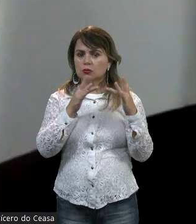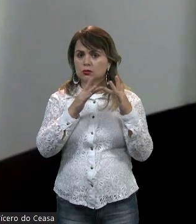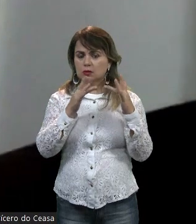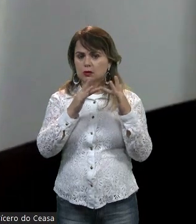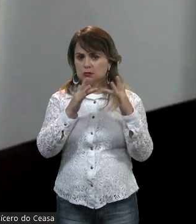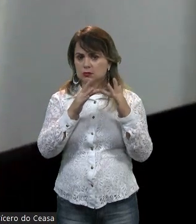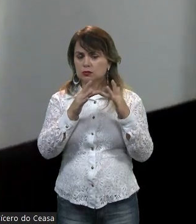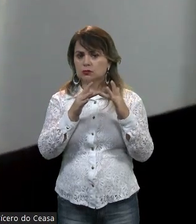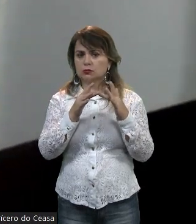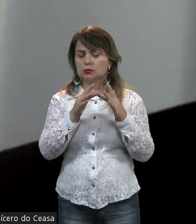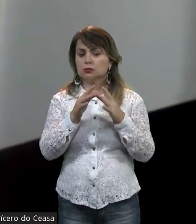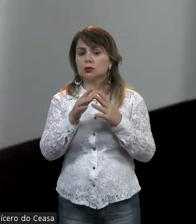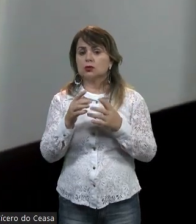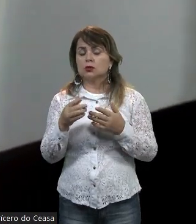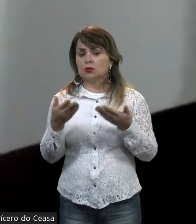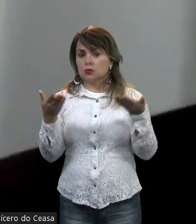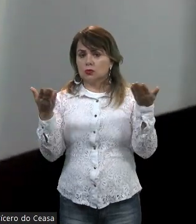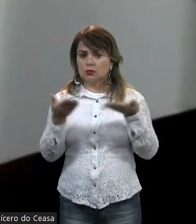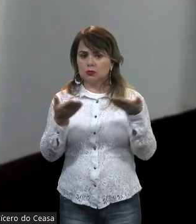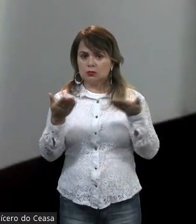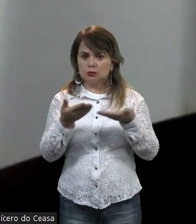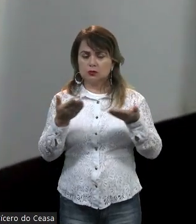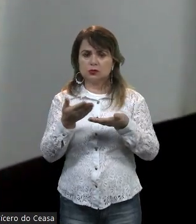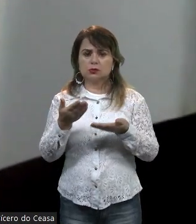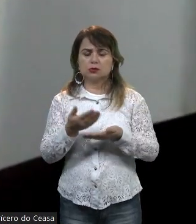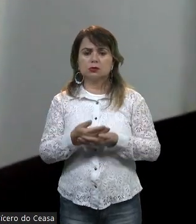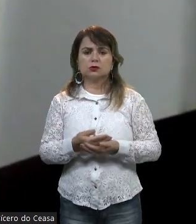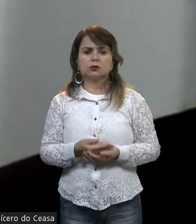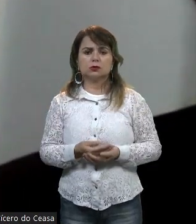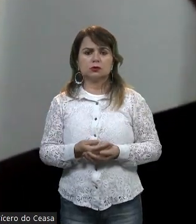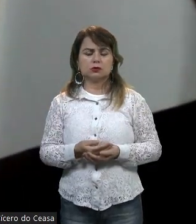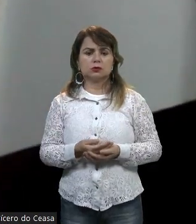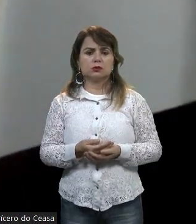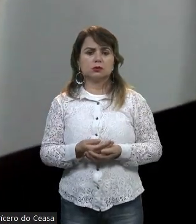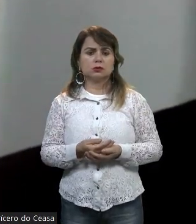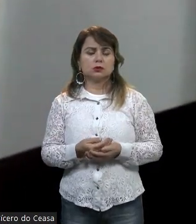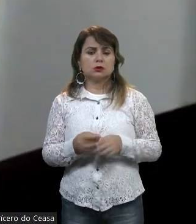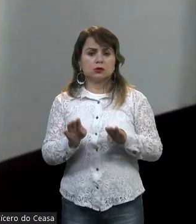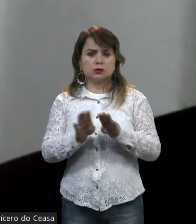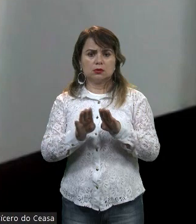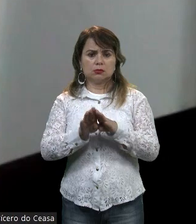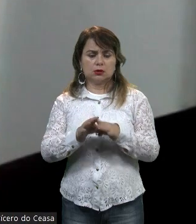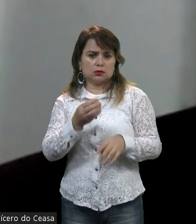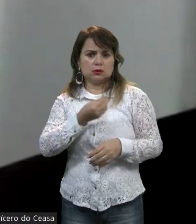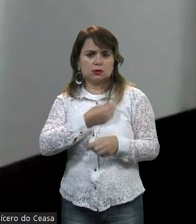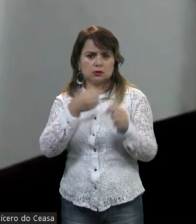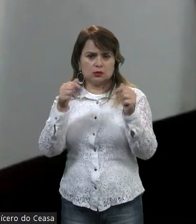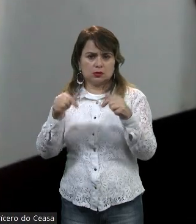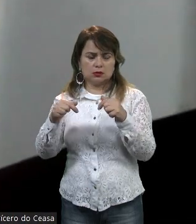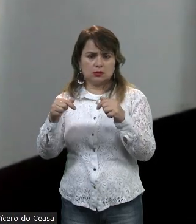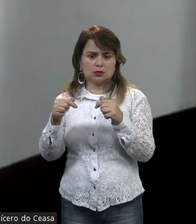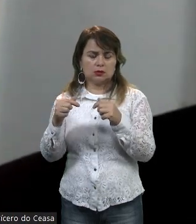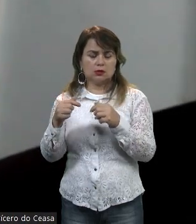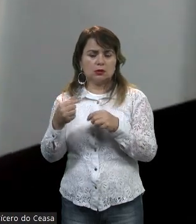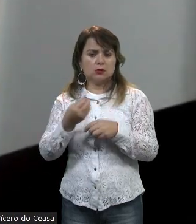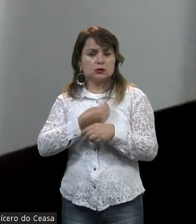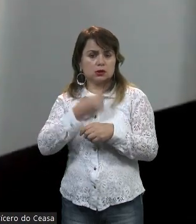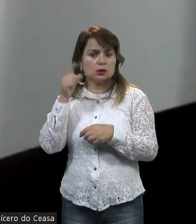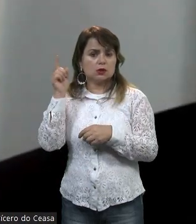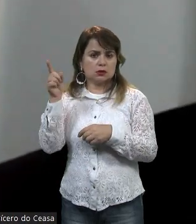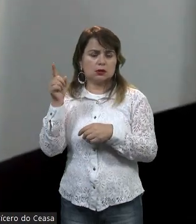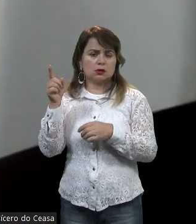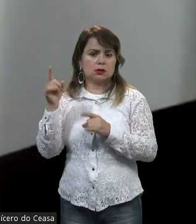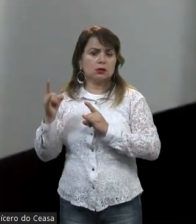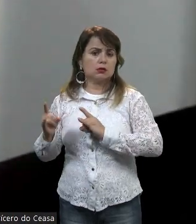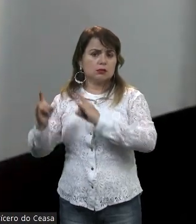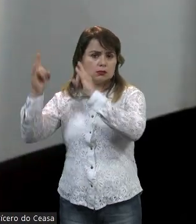e a gente, no dia de hoje, até uma presença no gabinete do prefeito, na devolução do